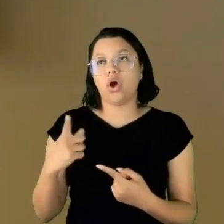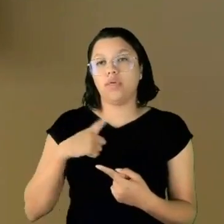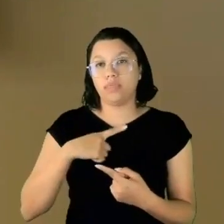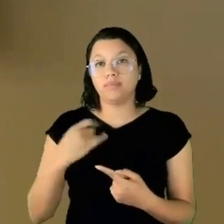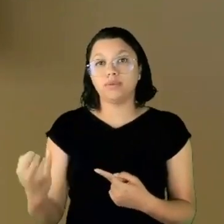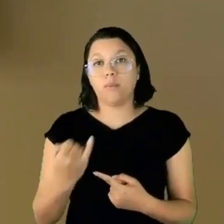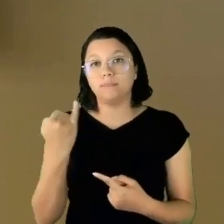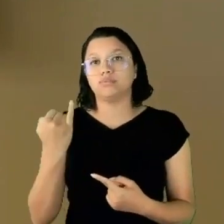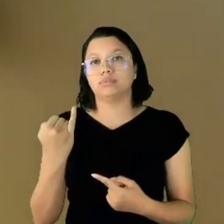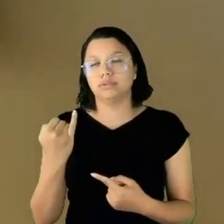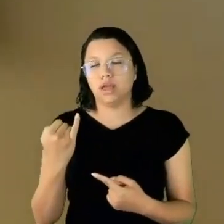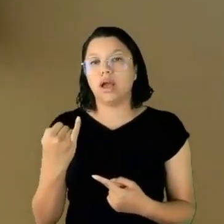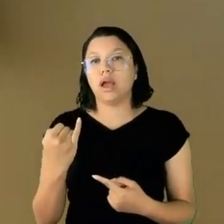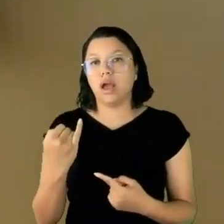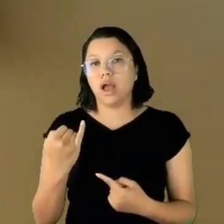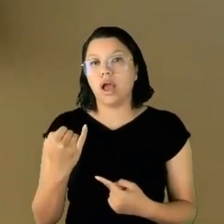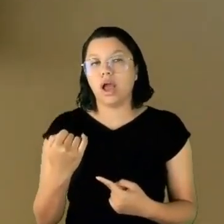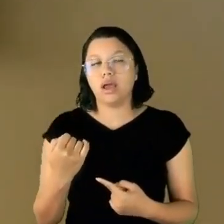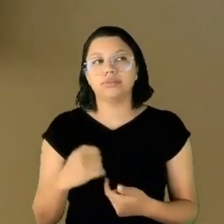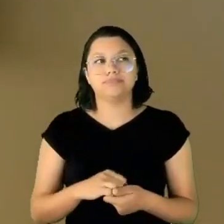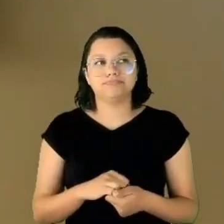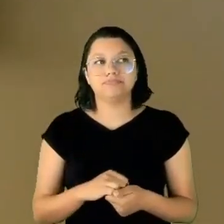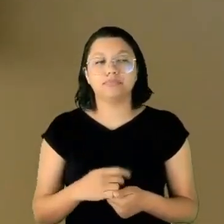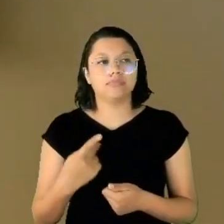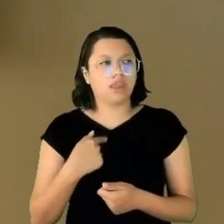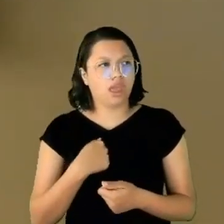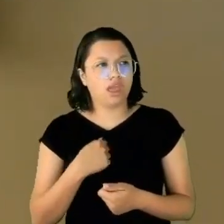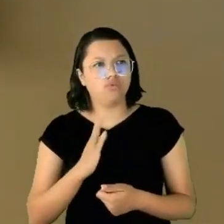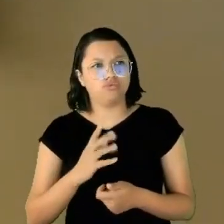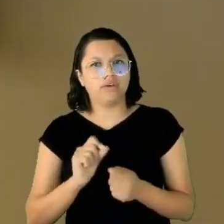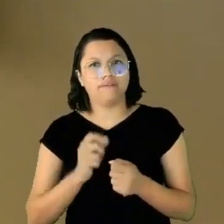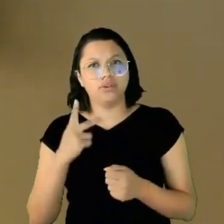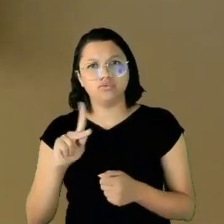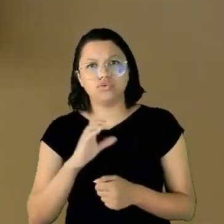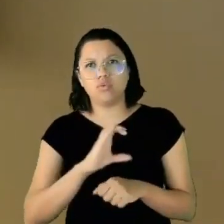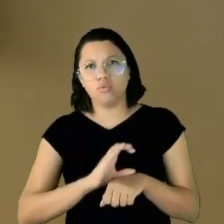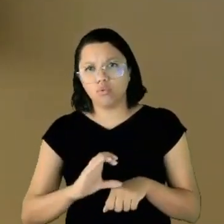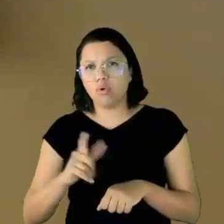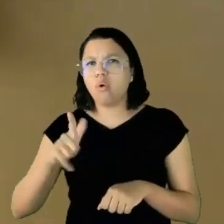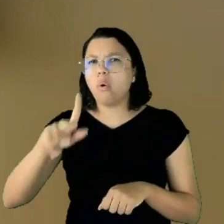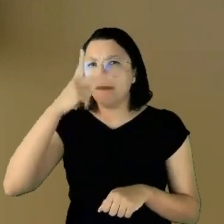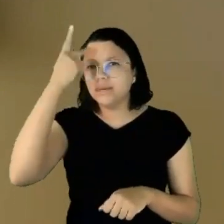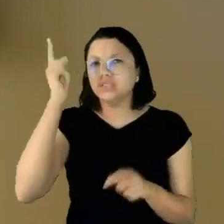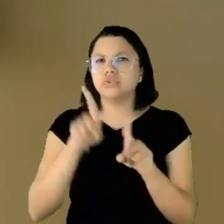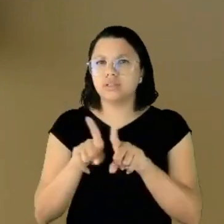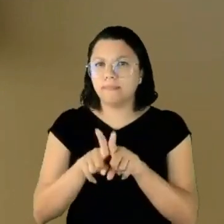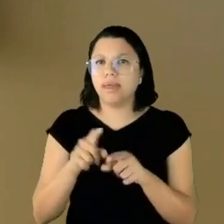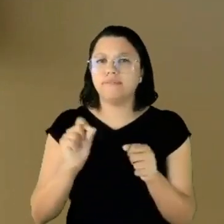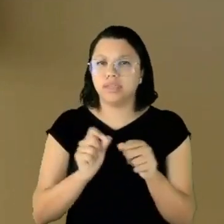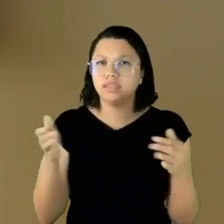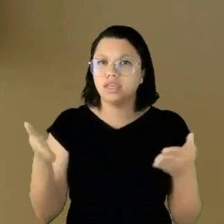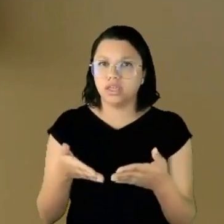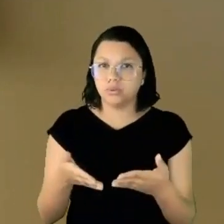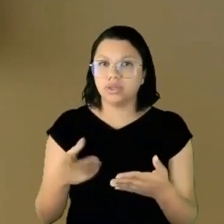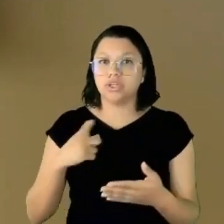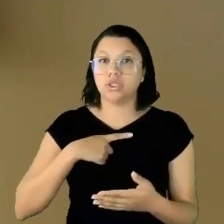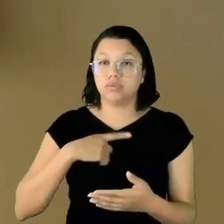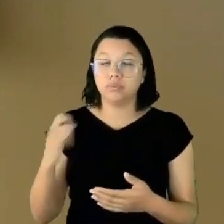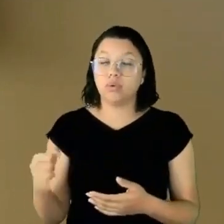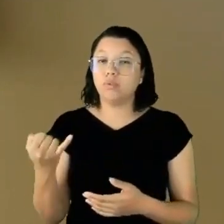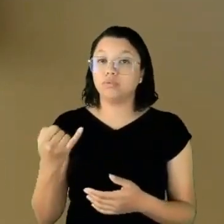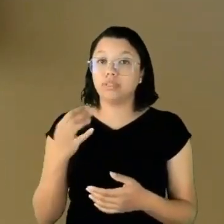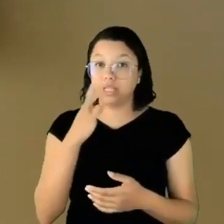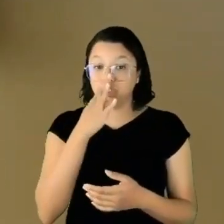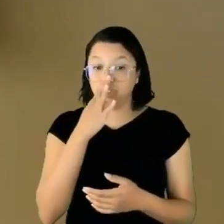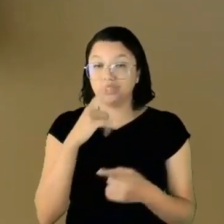eu mesmo já fiz o seu curso acho que a maioria aqui já deve ter feito nós temos aqui o privilégio de poder assistir o seu